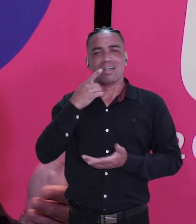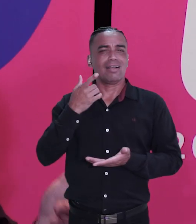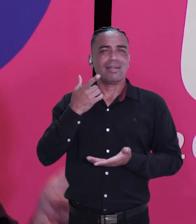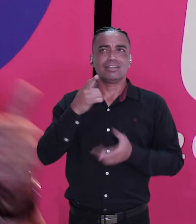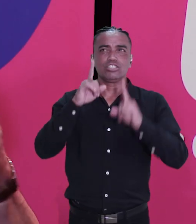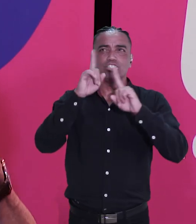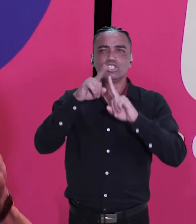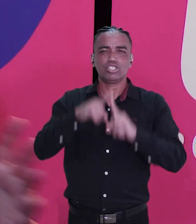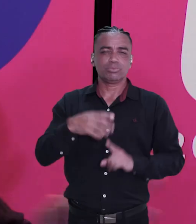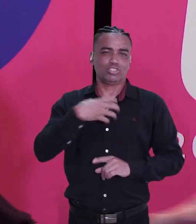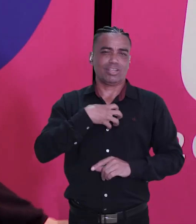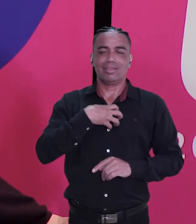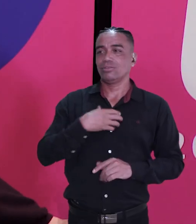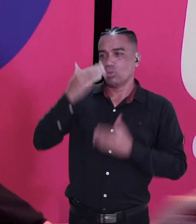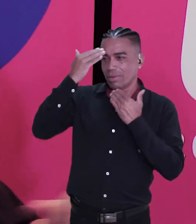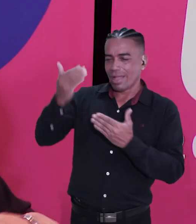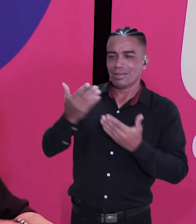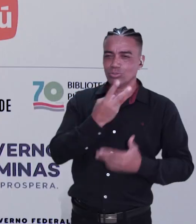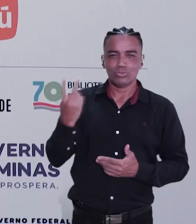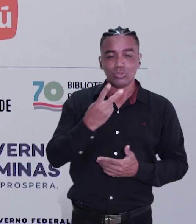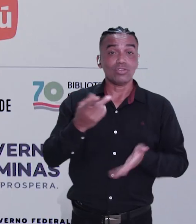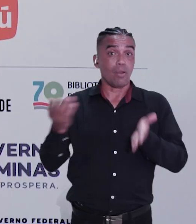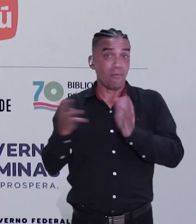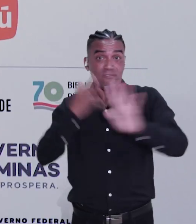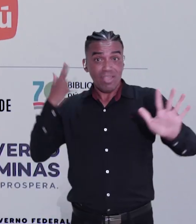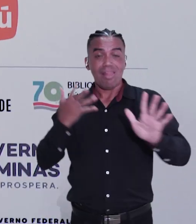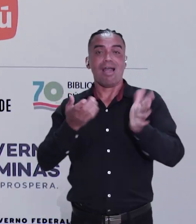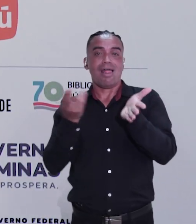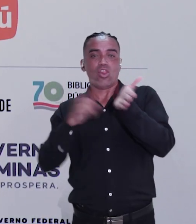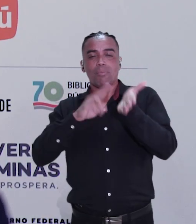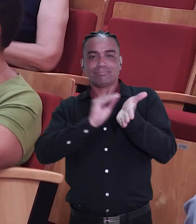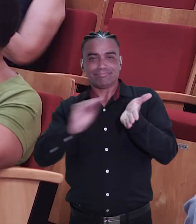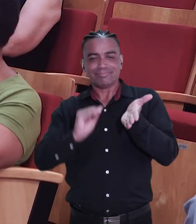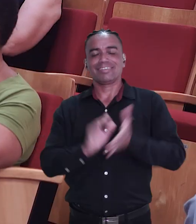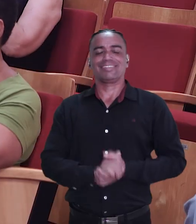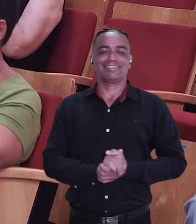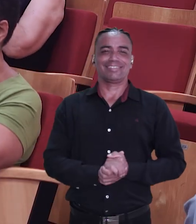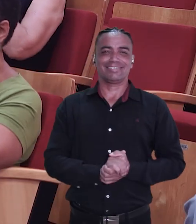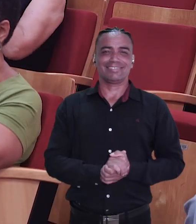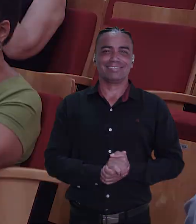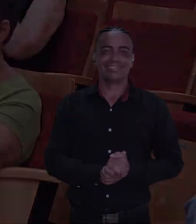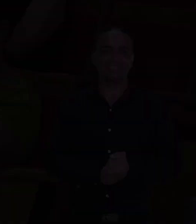morro de inveja de nunca ter feito um livro com esse tipo de alcance. Obrigado, Rui. Obrigado, Heloísa. Vamos para os autógrafos.